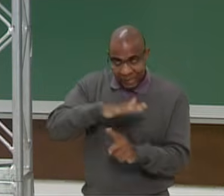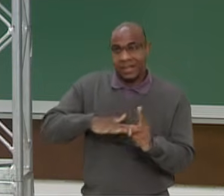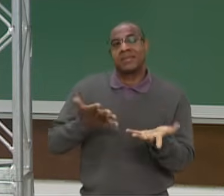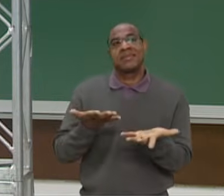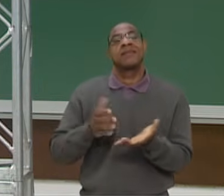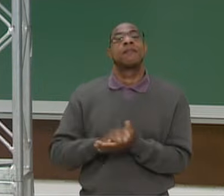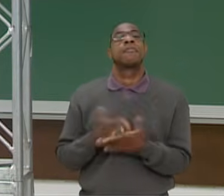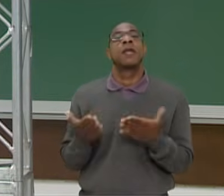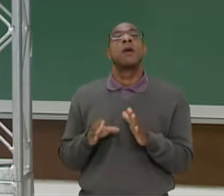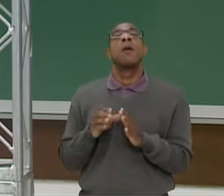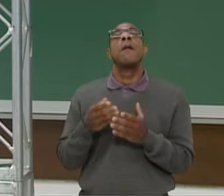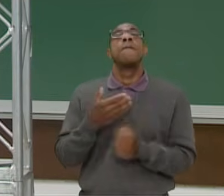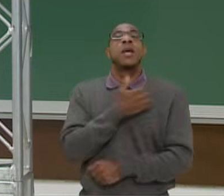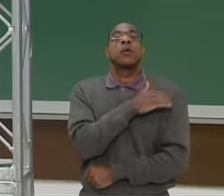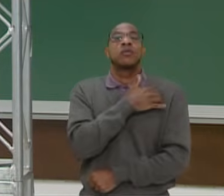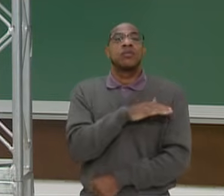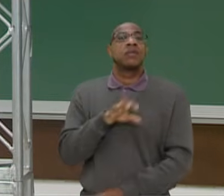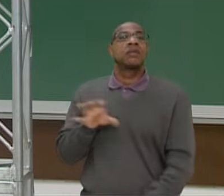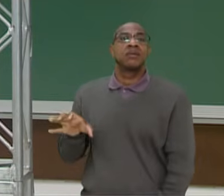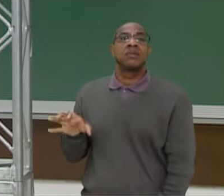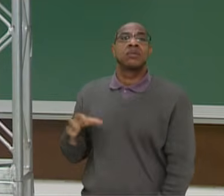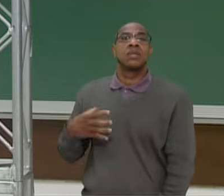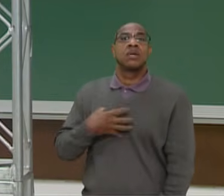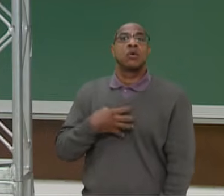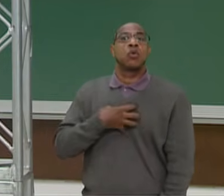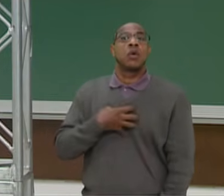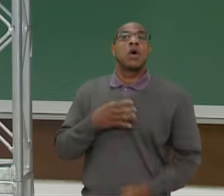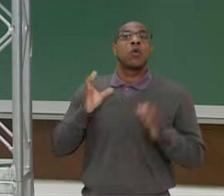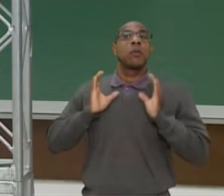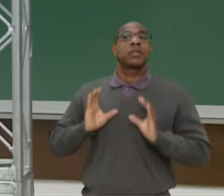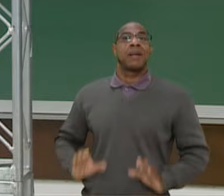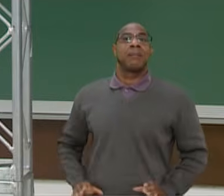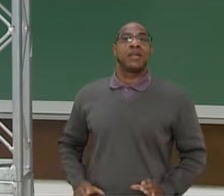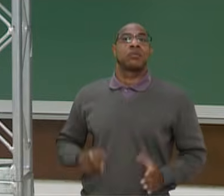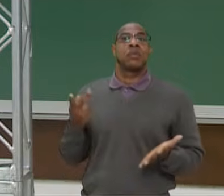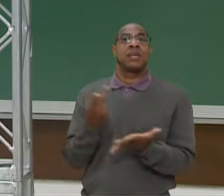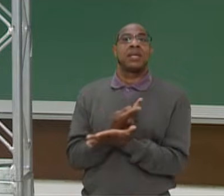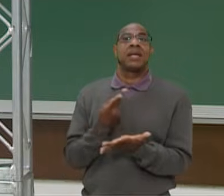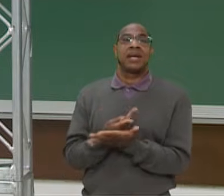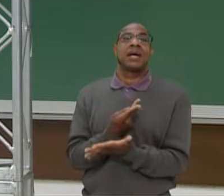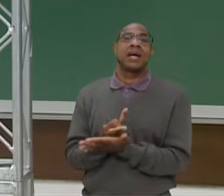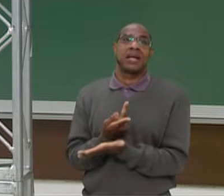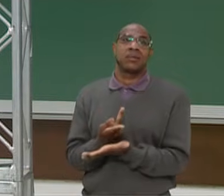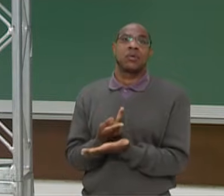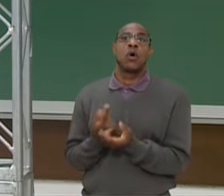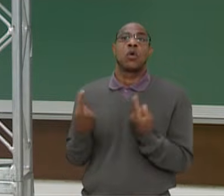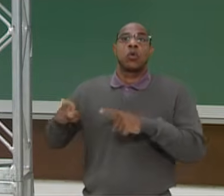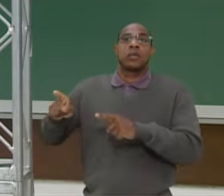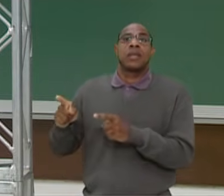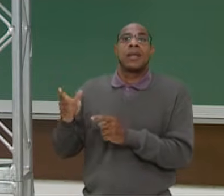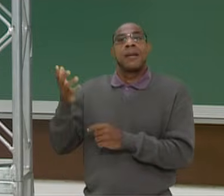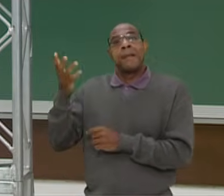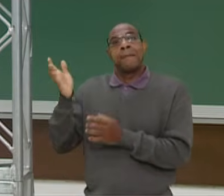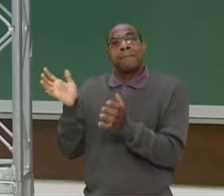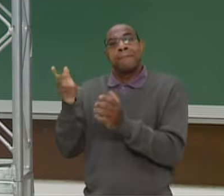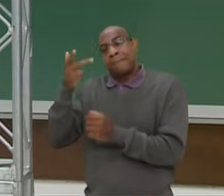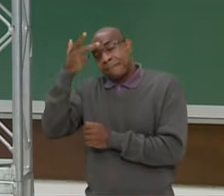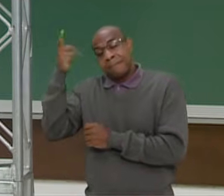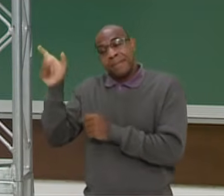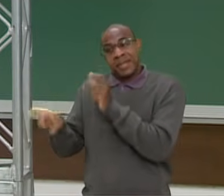o preconceito tem a ver com isso, né? São atitudes negativas contra grupos ou pessoas ou culturas e que são